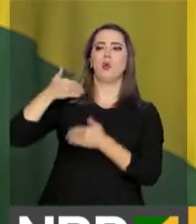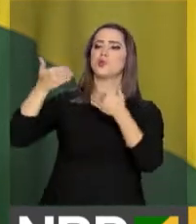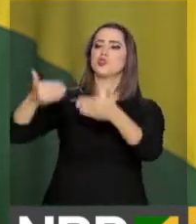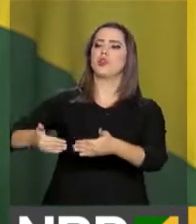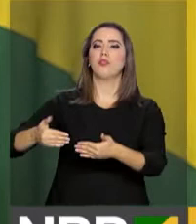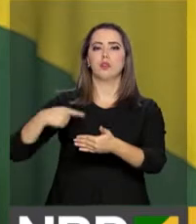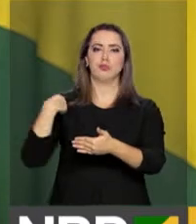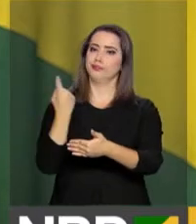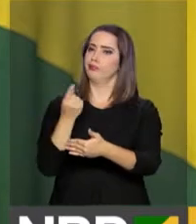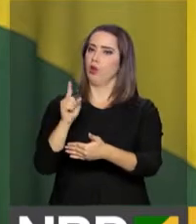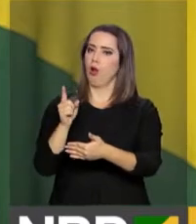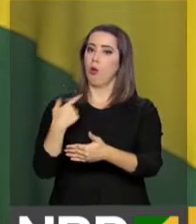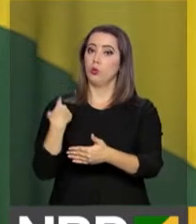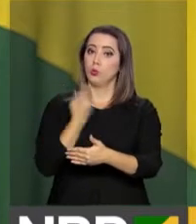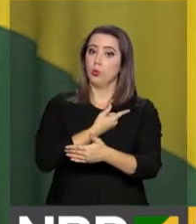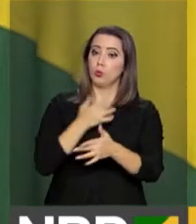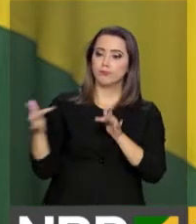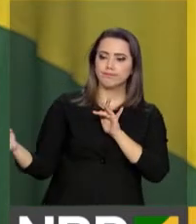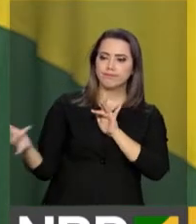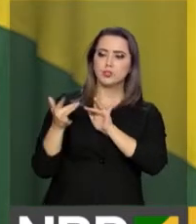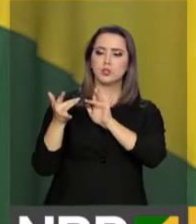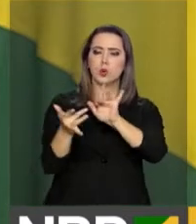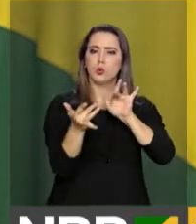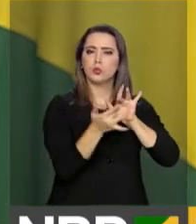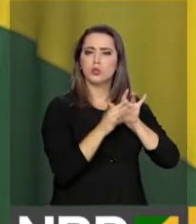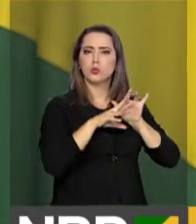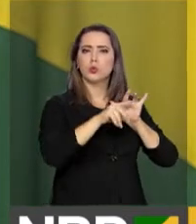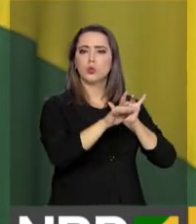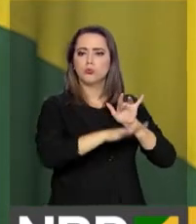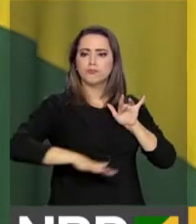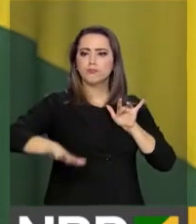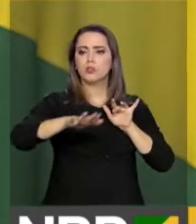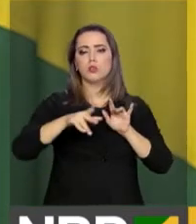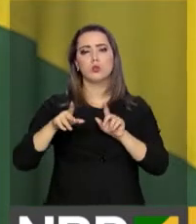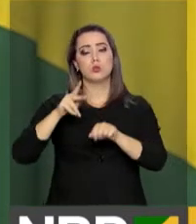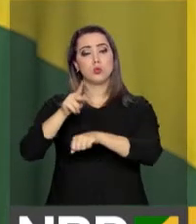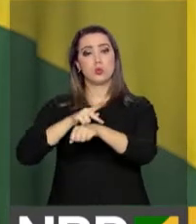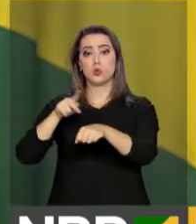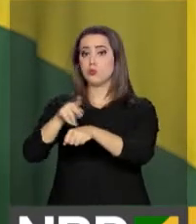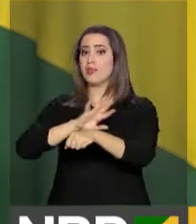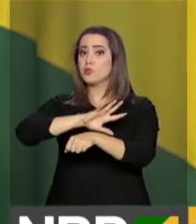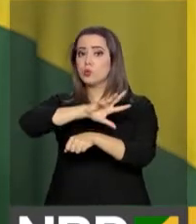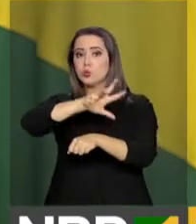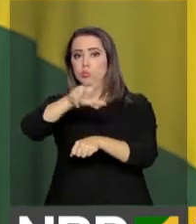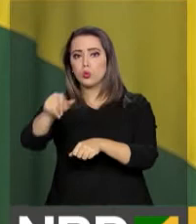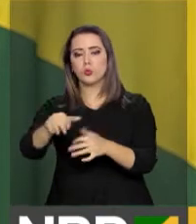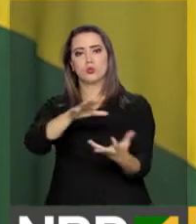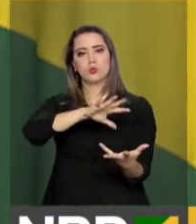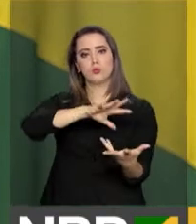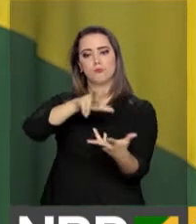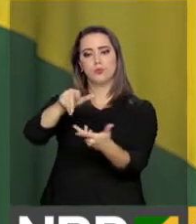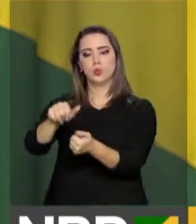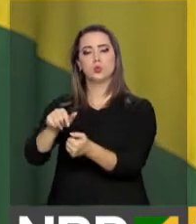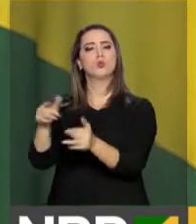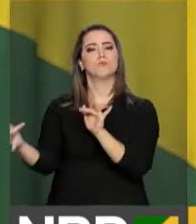universalizamos as nossas relações como convém a um governo que se quer é